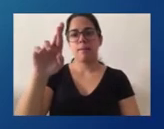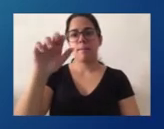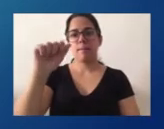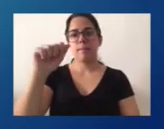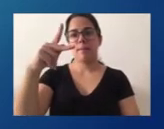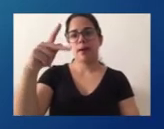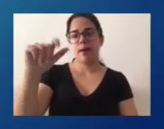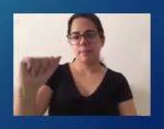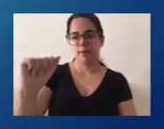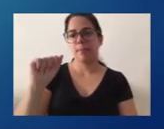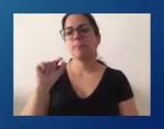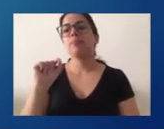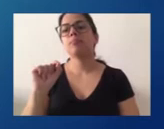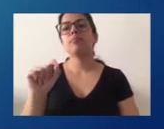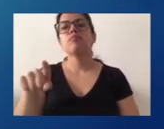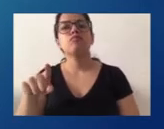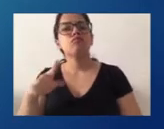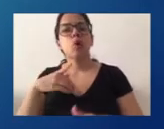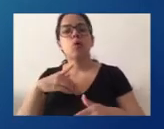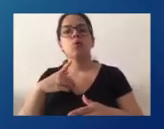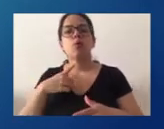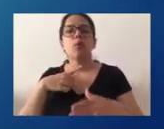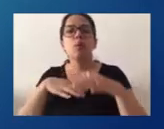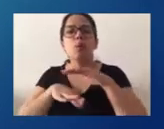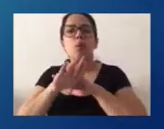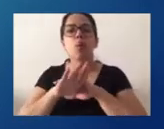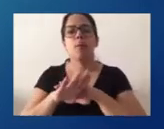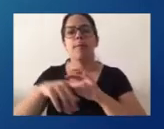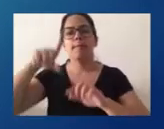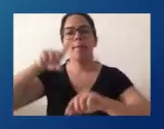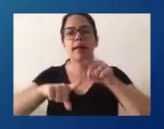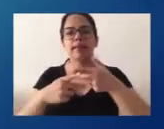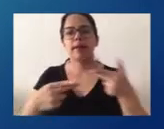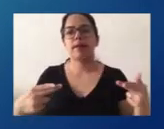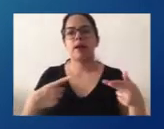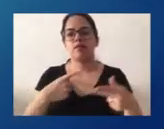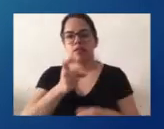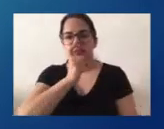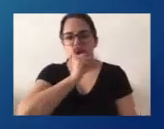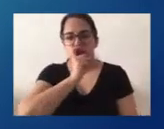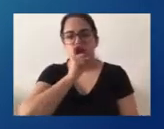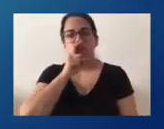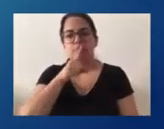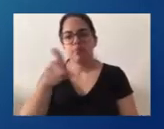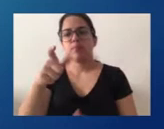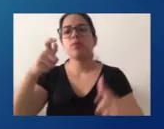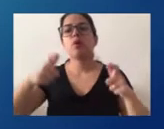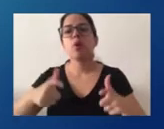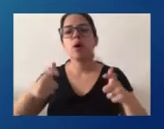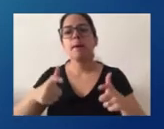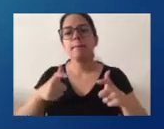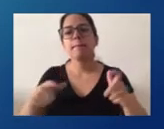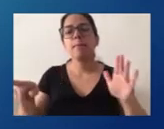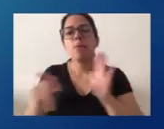são utilizadas para conservação de material aí de bancos de germoplasma. Então, por exemplo, essa daqui, ela é